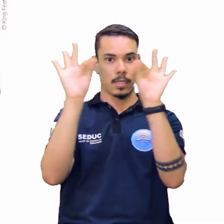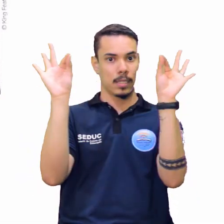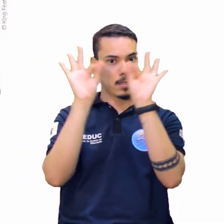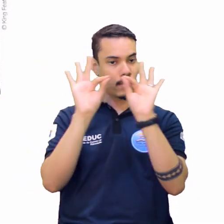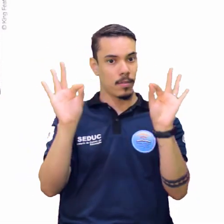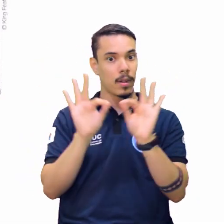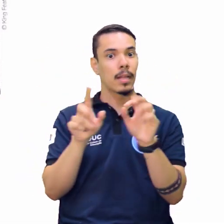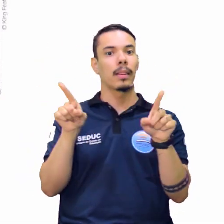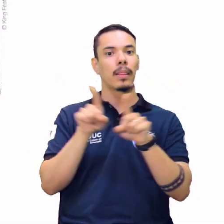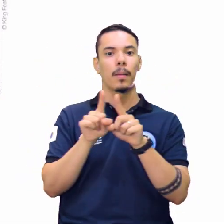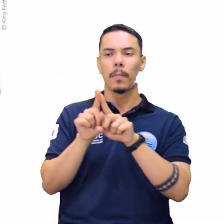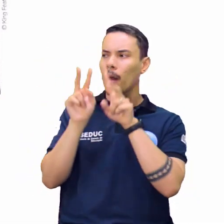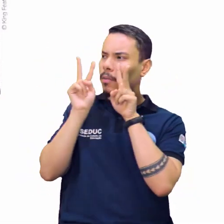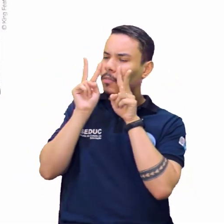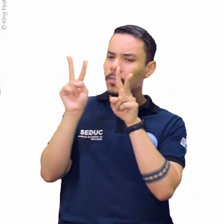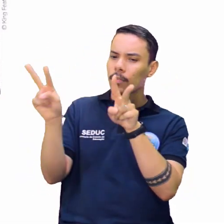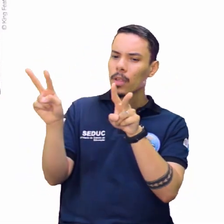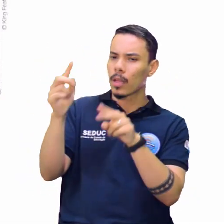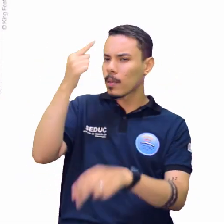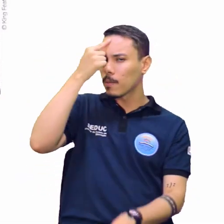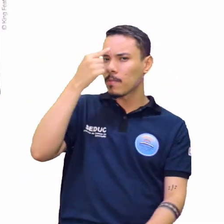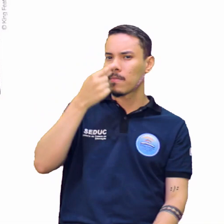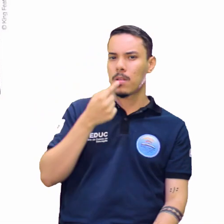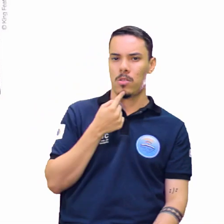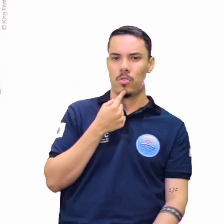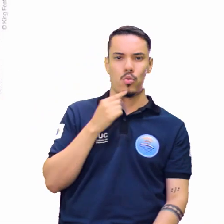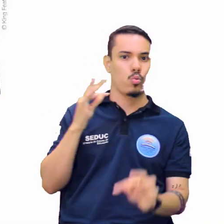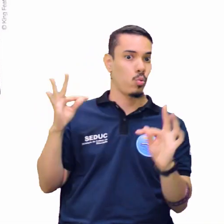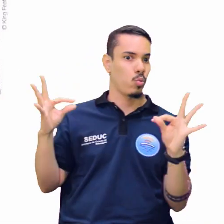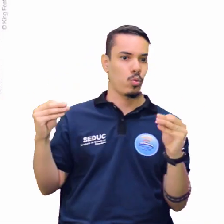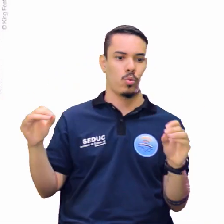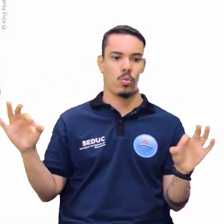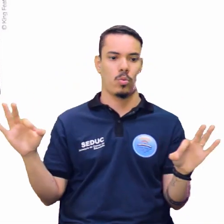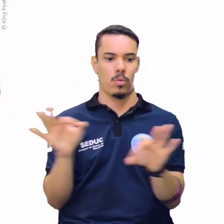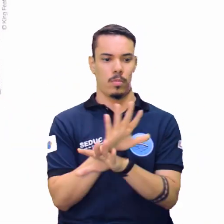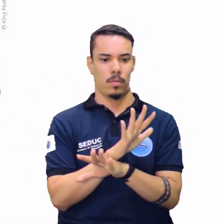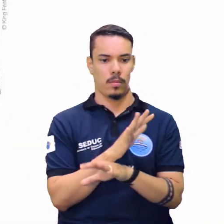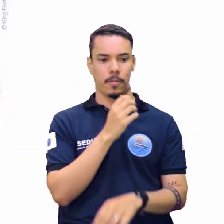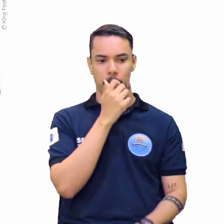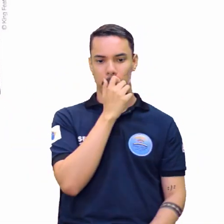visual quanto a verbal